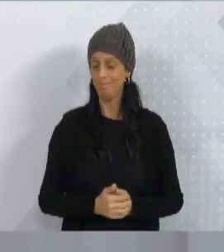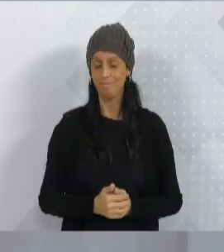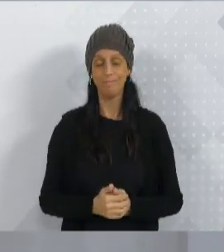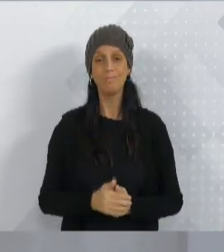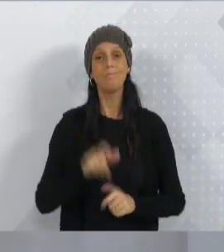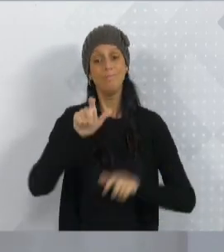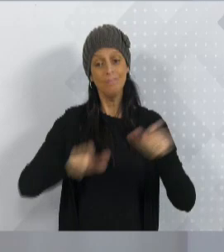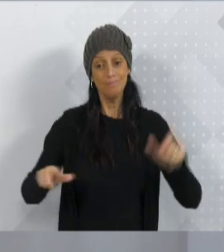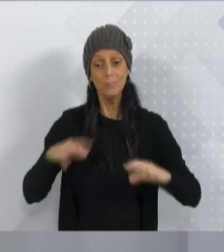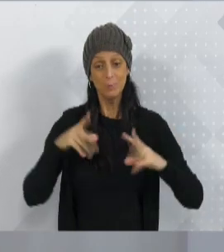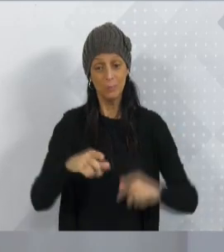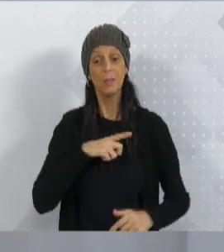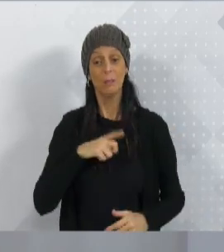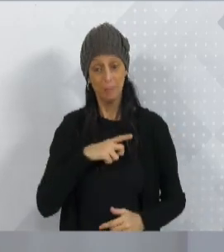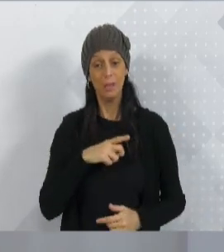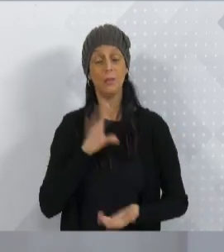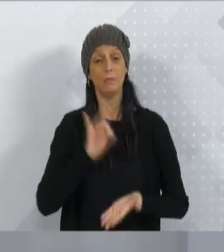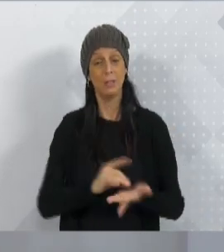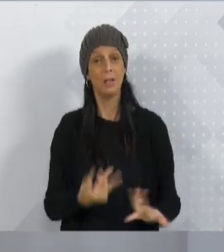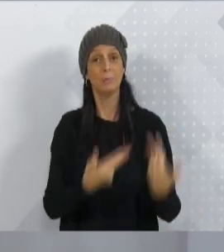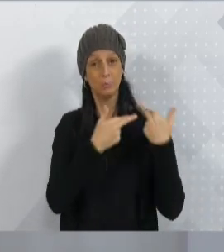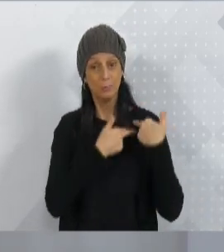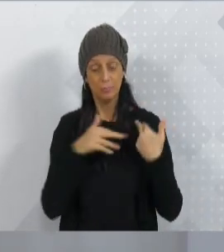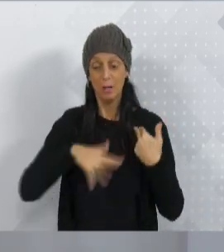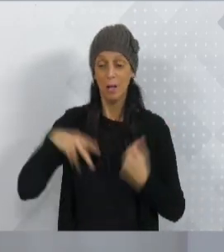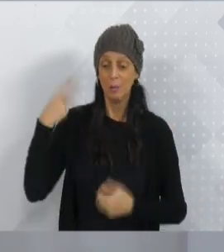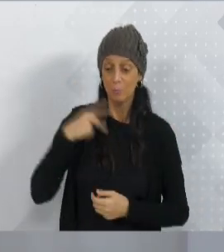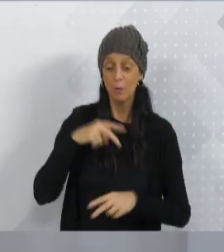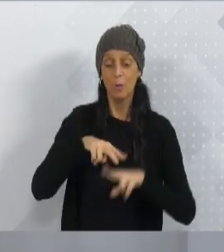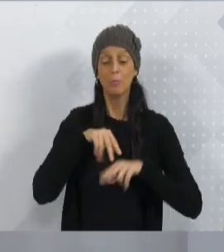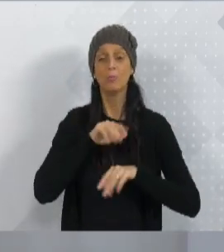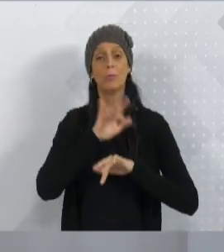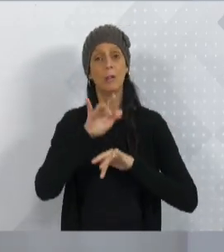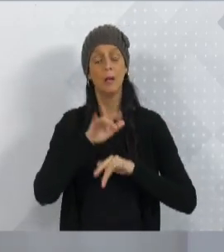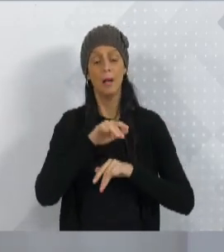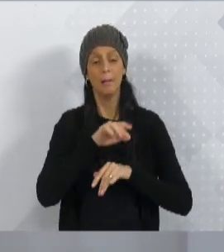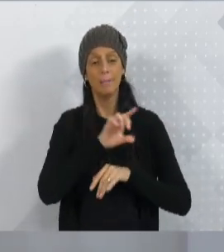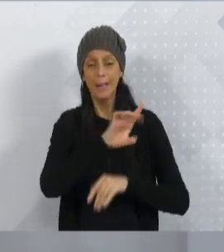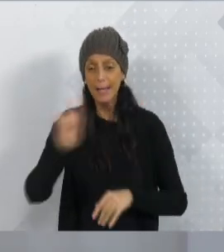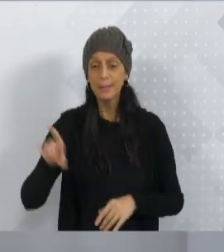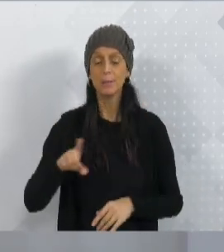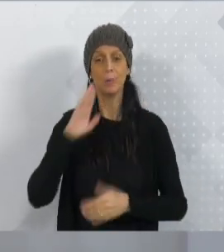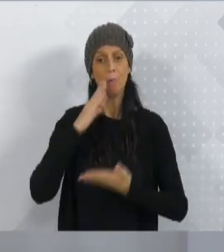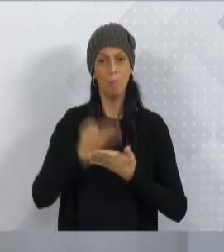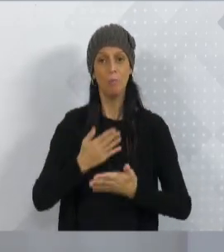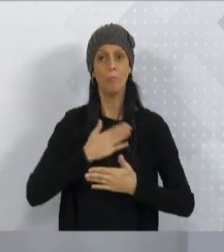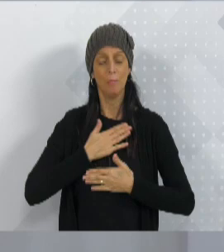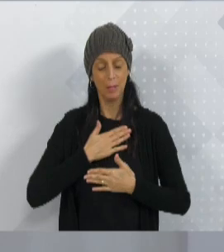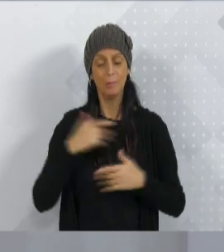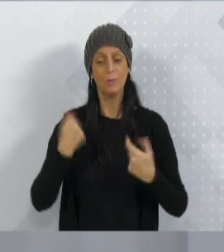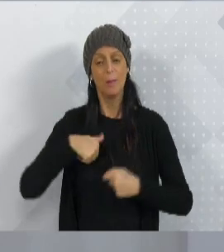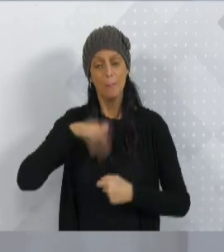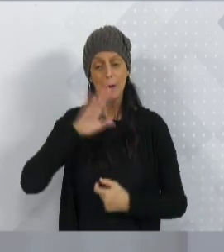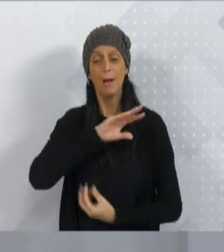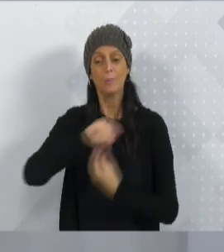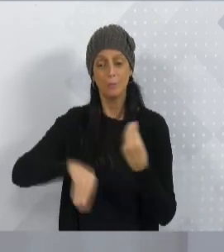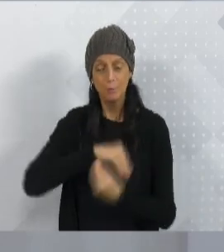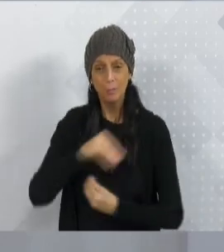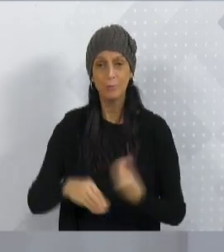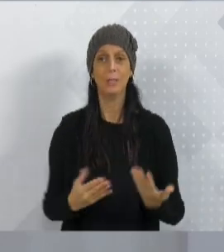a obrigação de atuar politicamente é esse o chamado que eu faço a cada uma das pessoas que acredita confia em mim participamos mais envolvemos mais